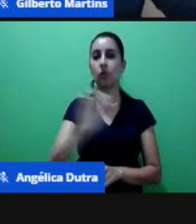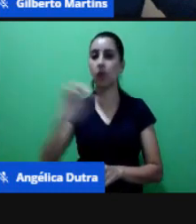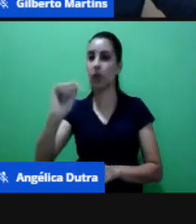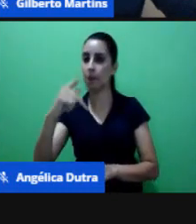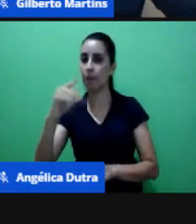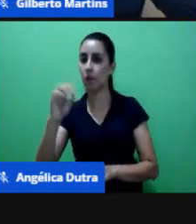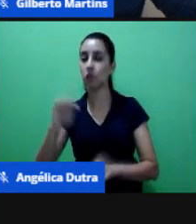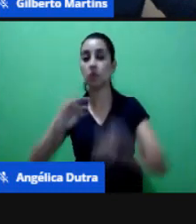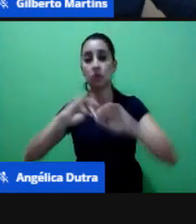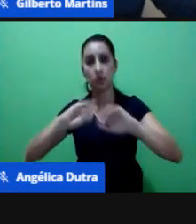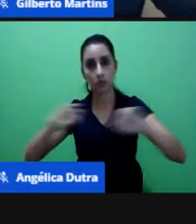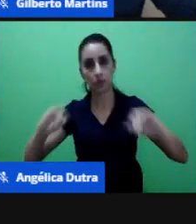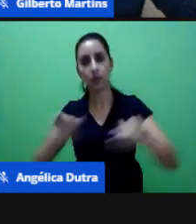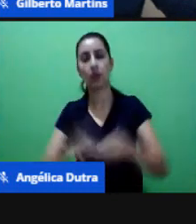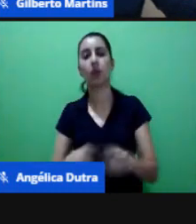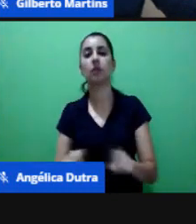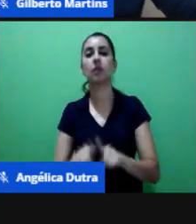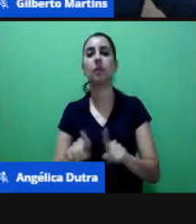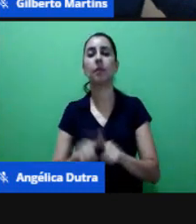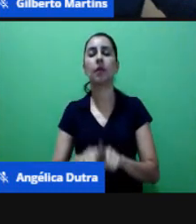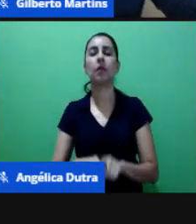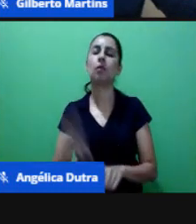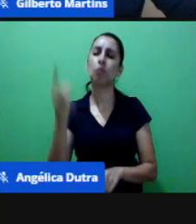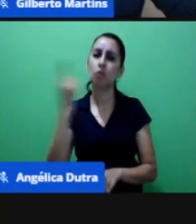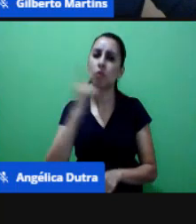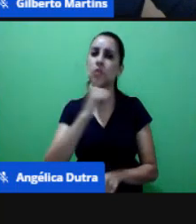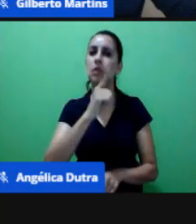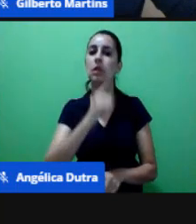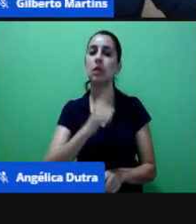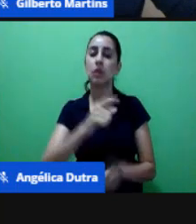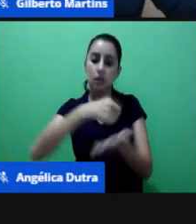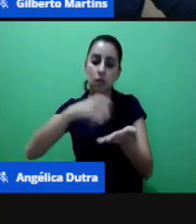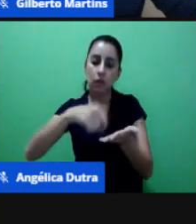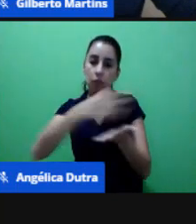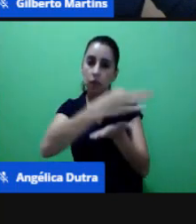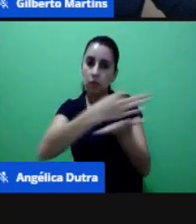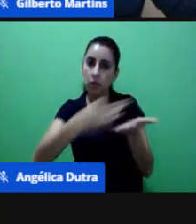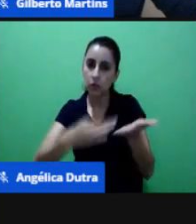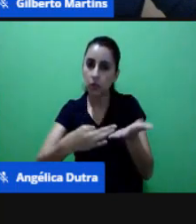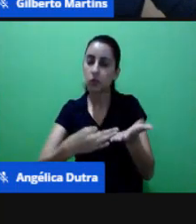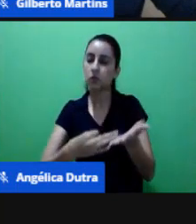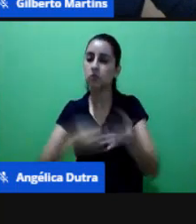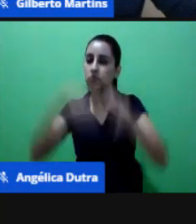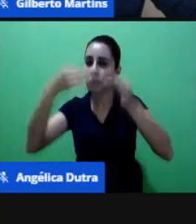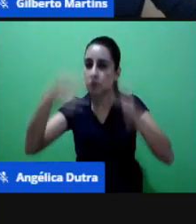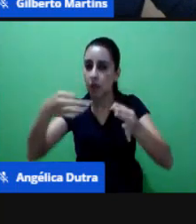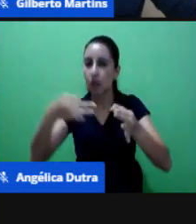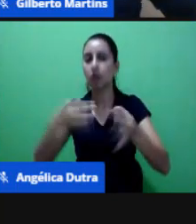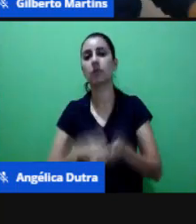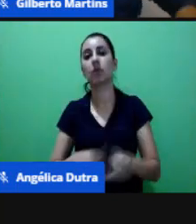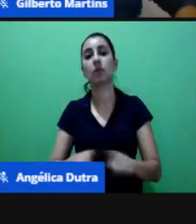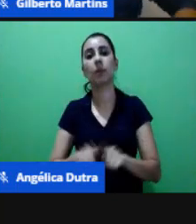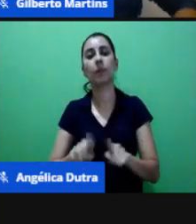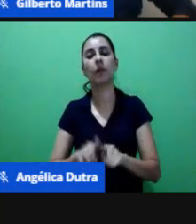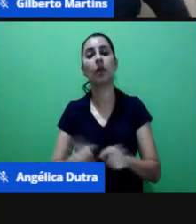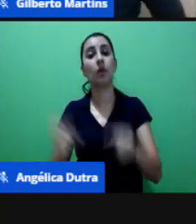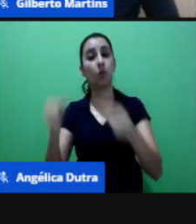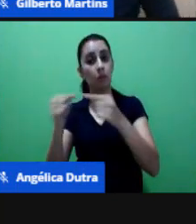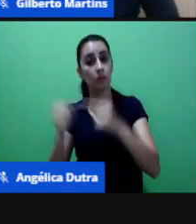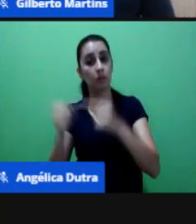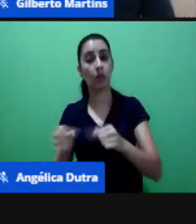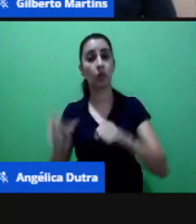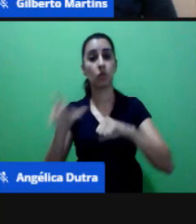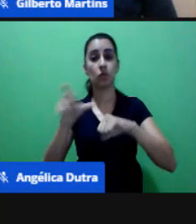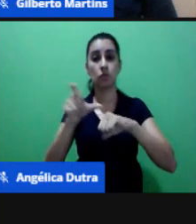usar na produção textual, a concordância entre substantivos, pronome